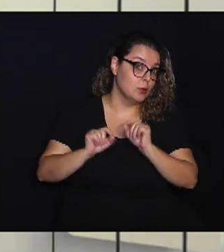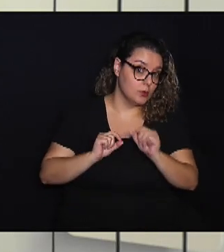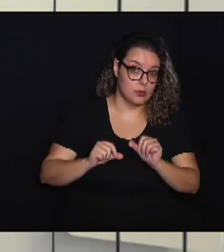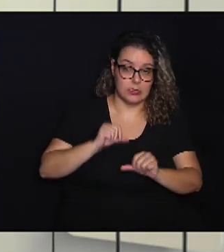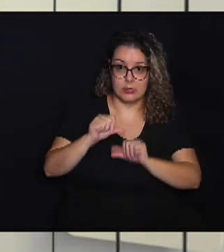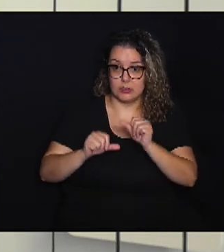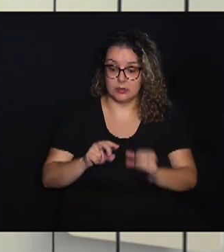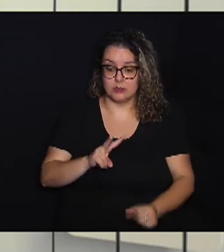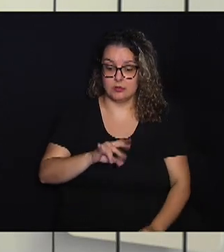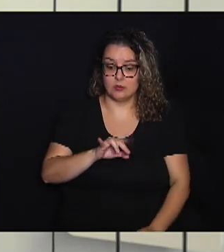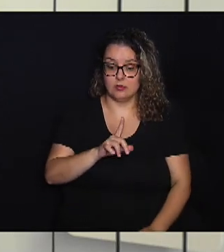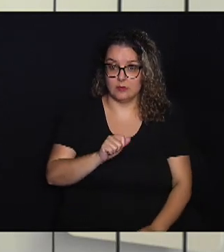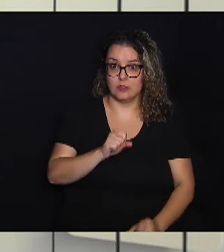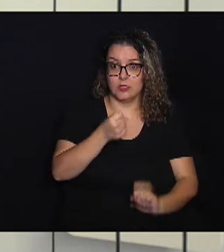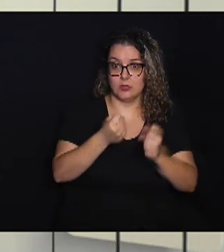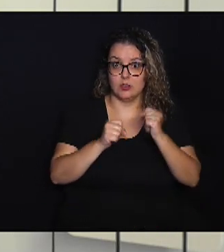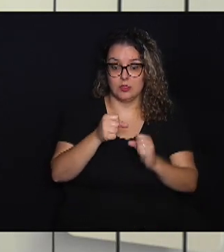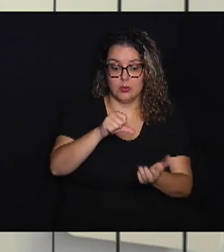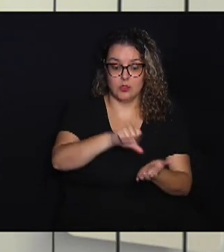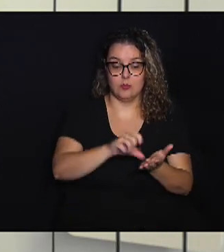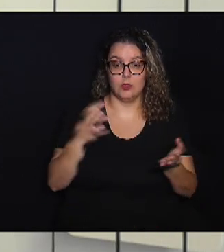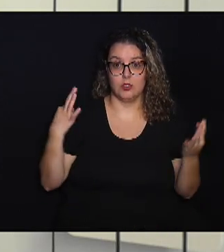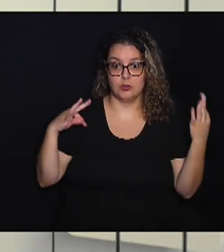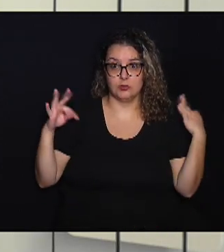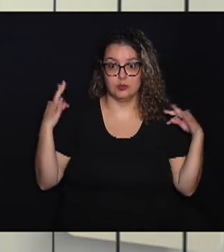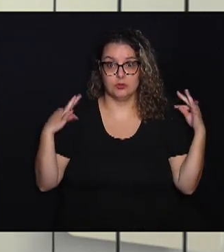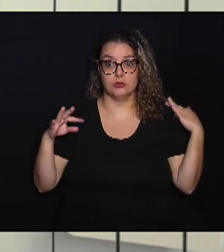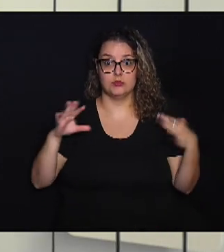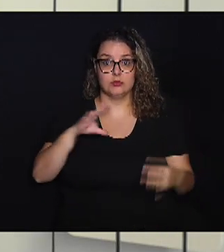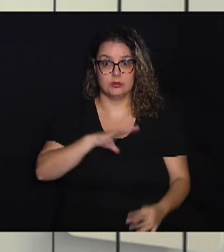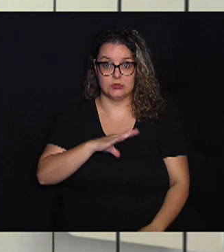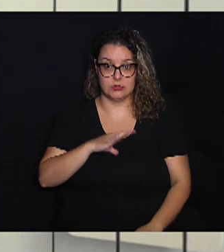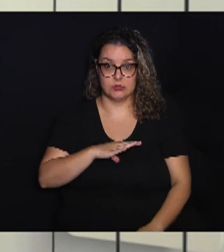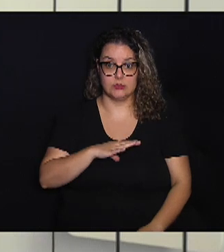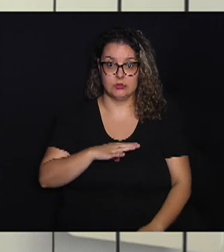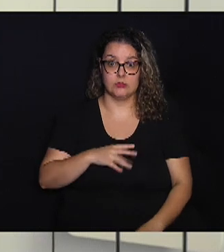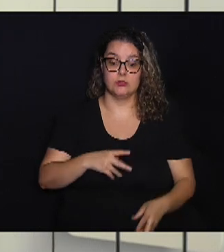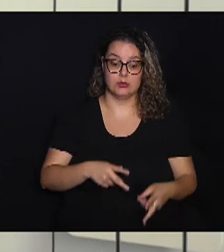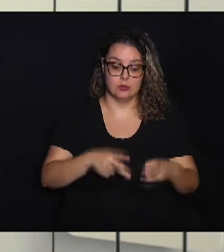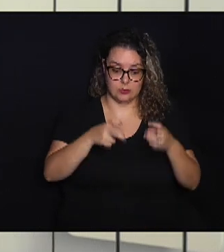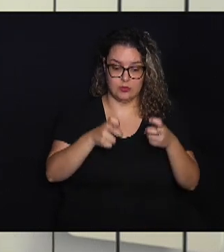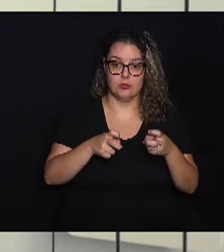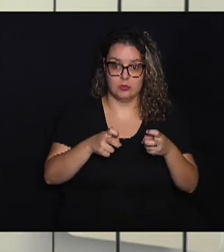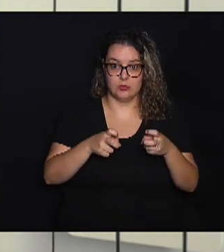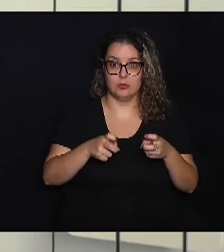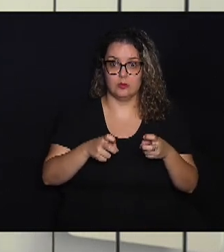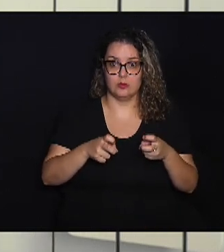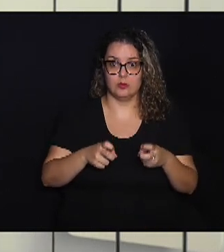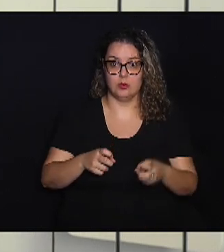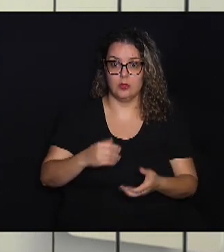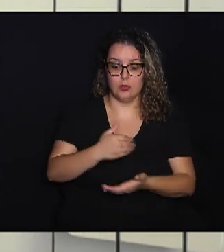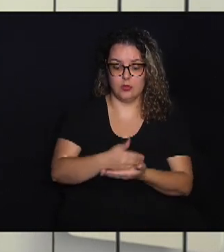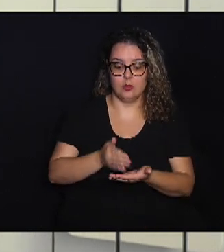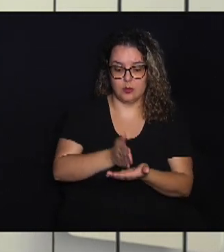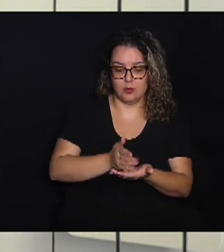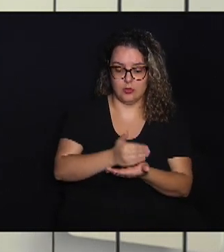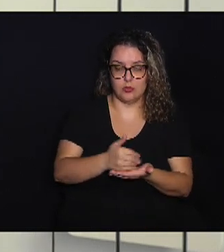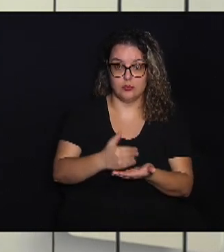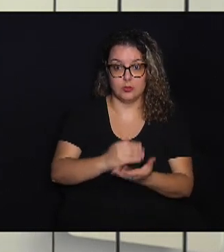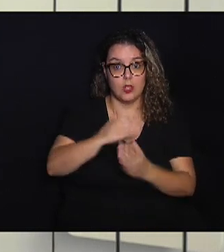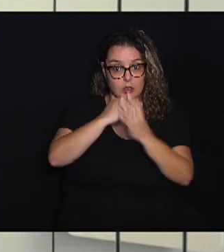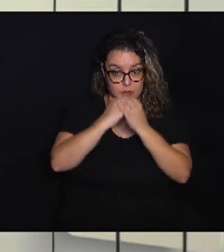Vila Industrial em polo turístico da cidade e o que reconhece o corte Boquinha de Anjo como um